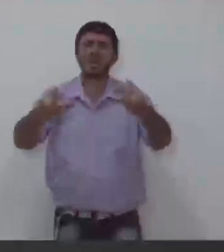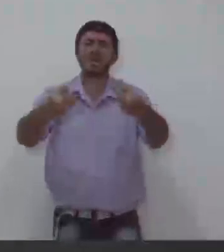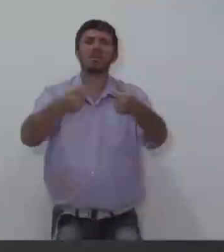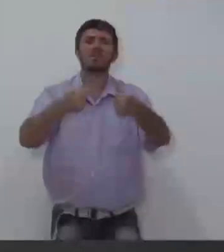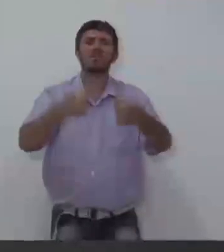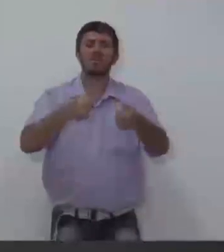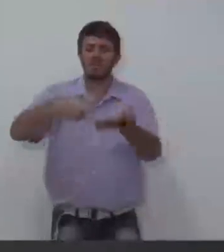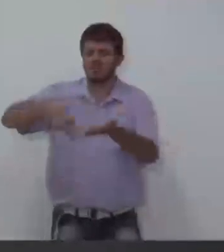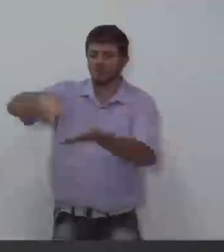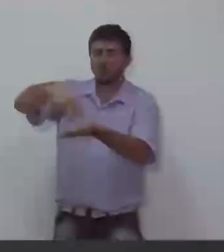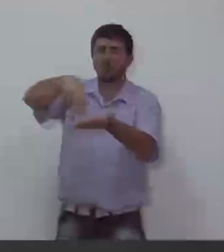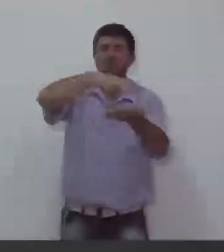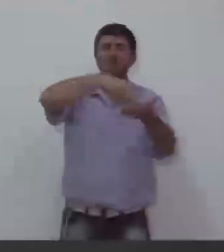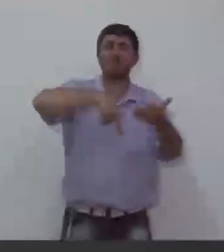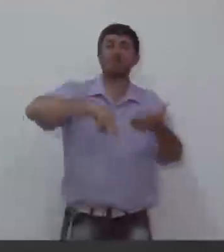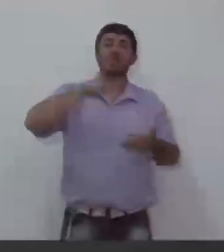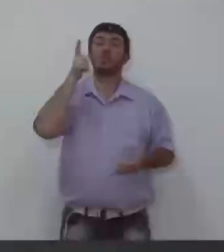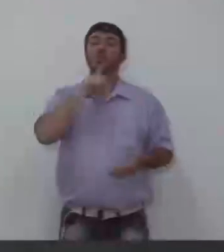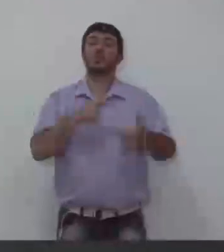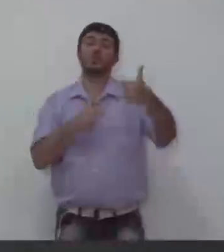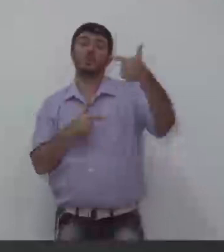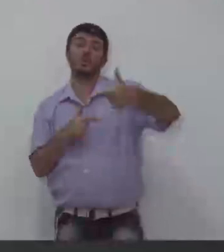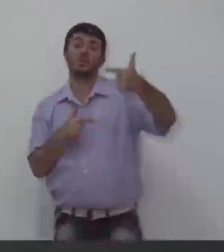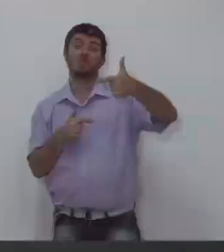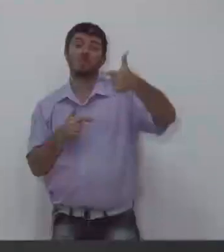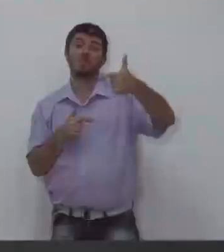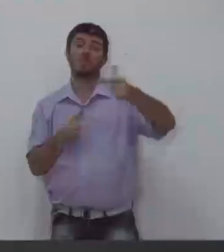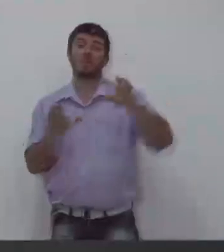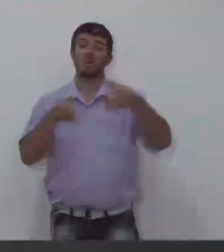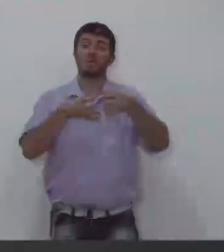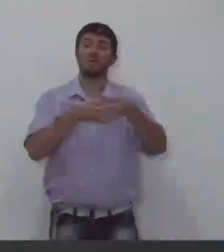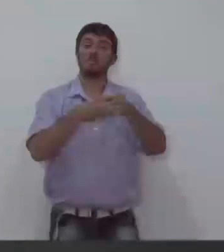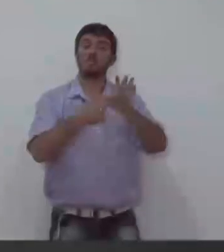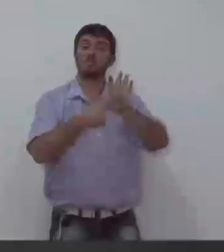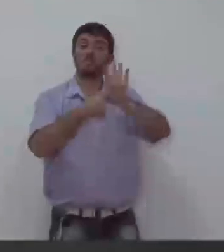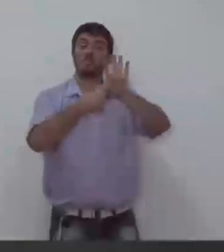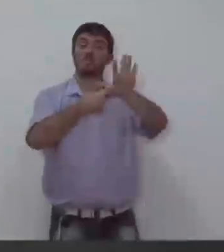levaram o segundo lugar com a coreografia Aconchego.